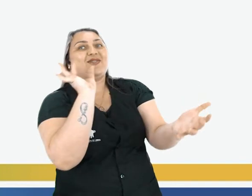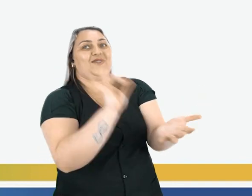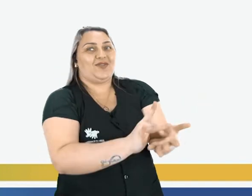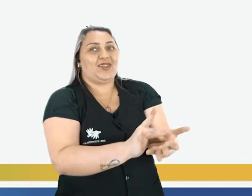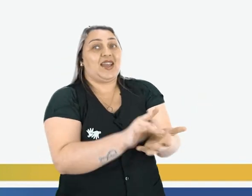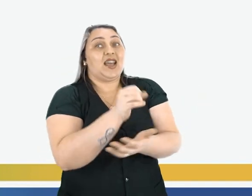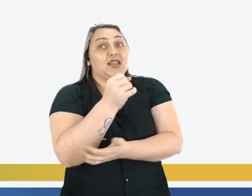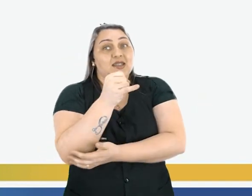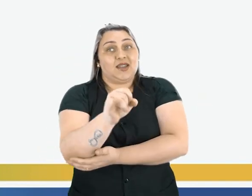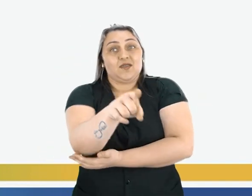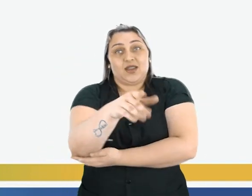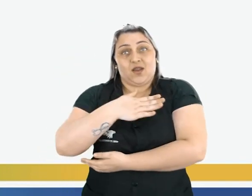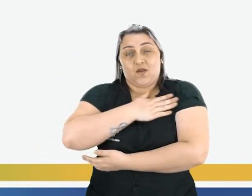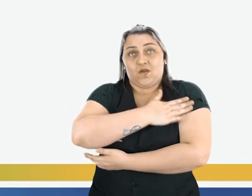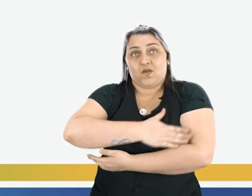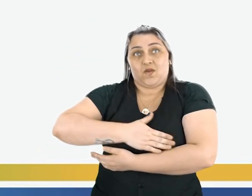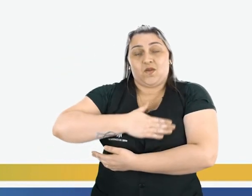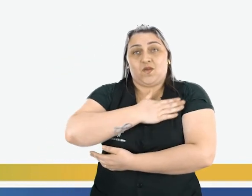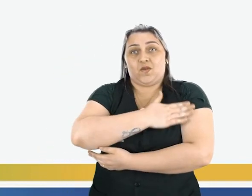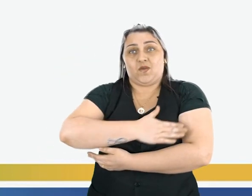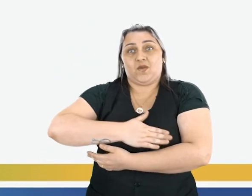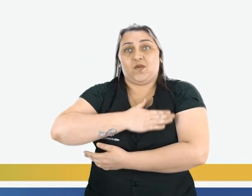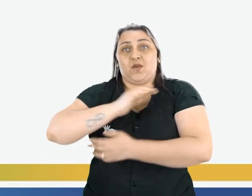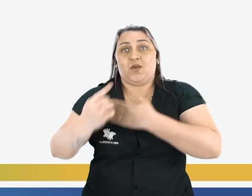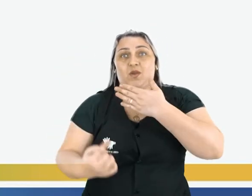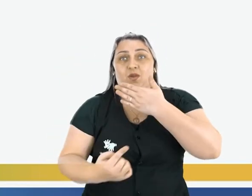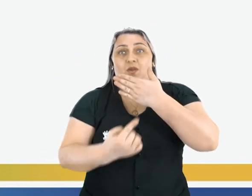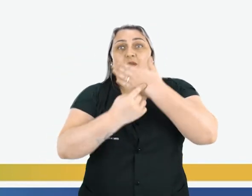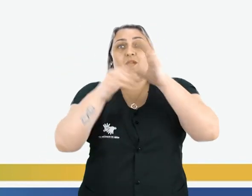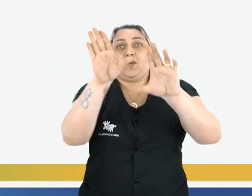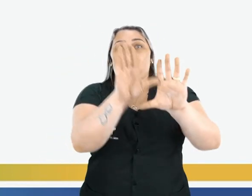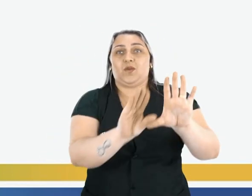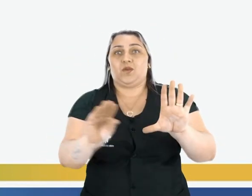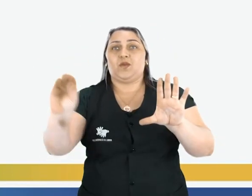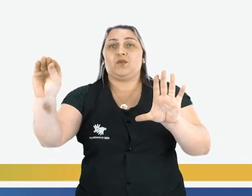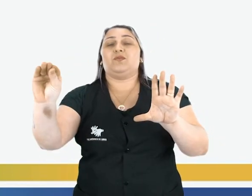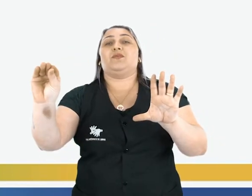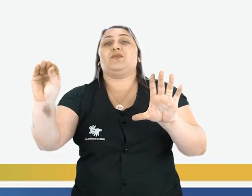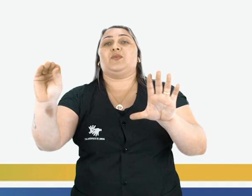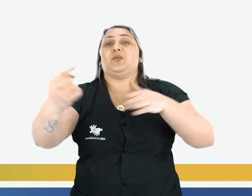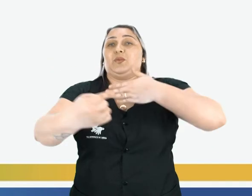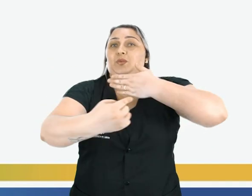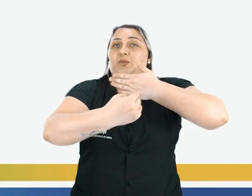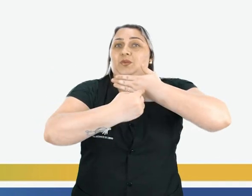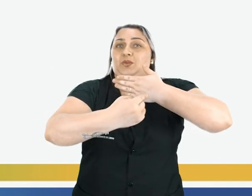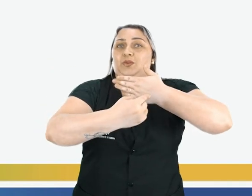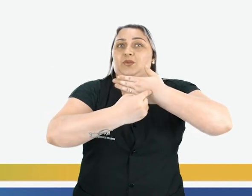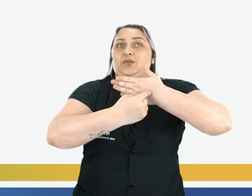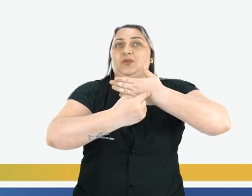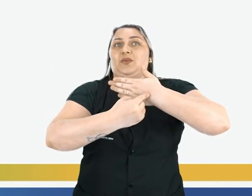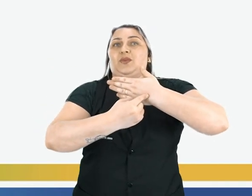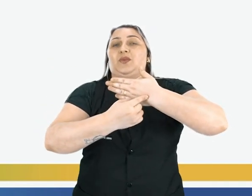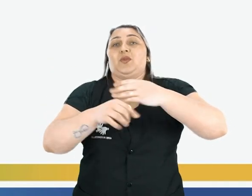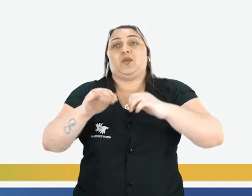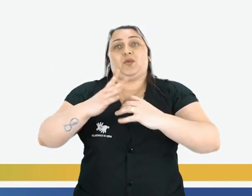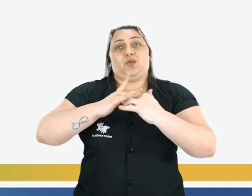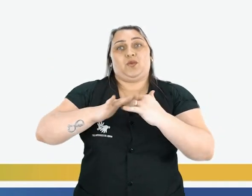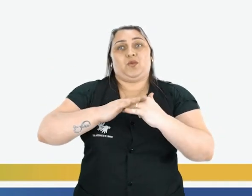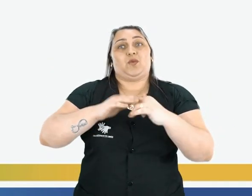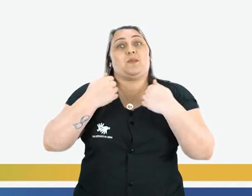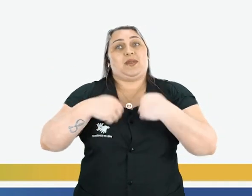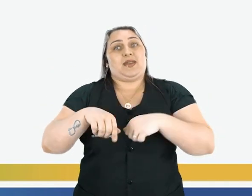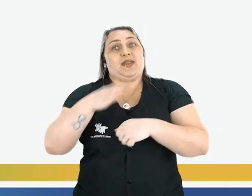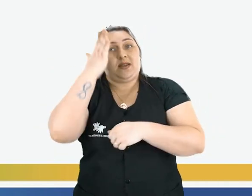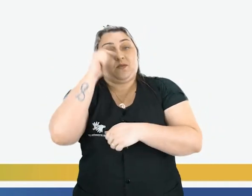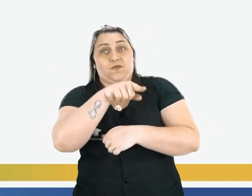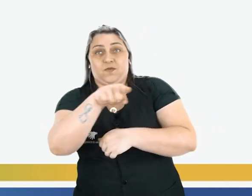Se você gostou, curta, compartilhe, ative o sininho. O YouTube precisa saber